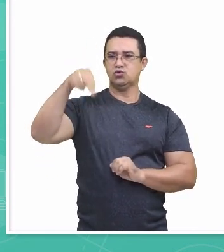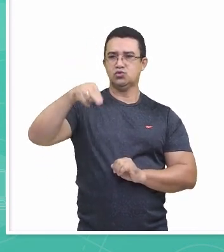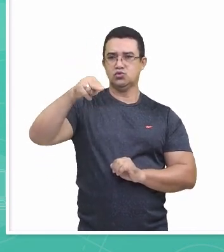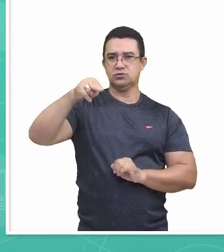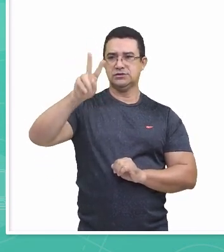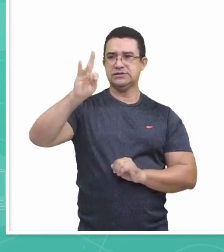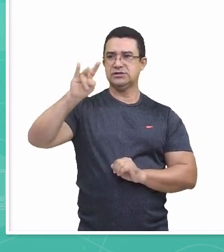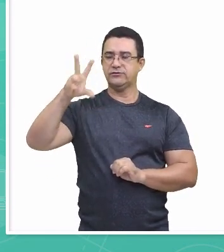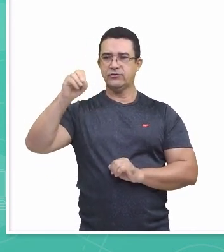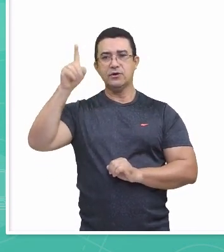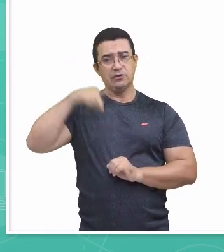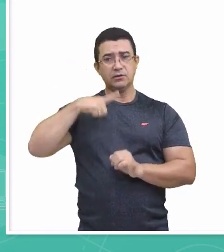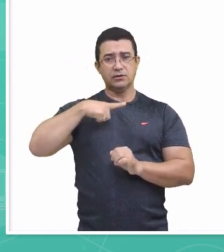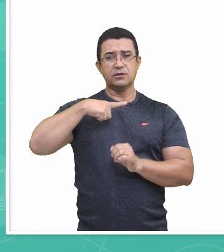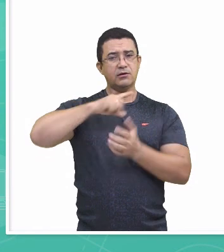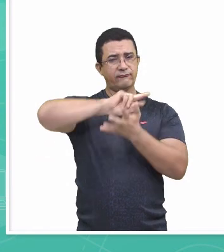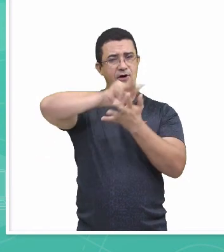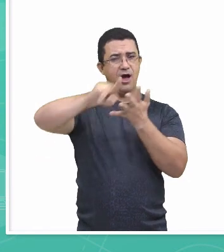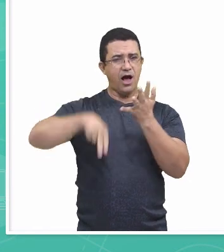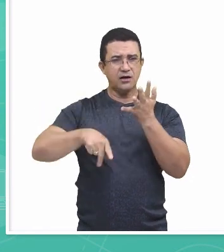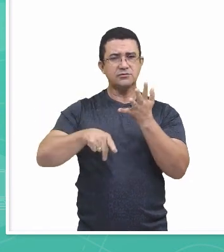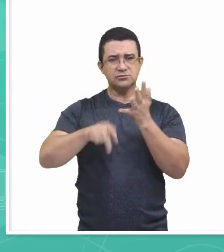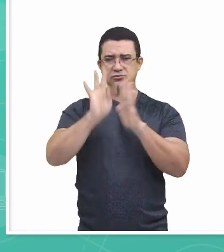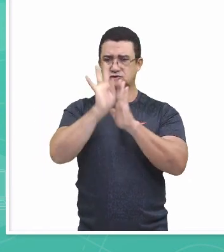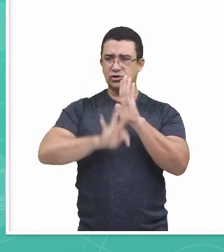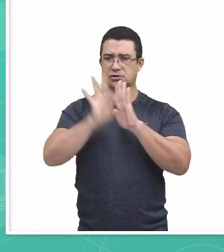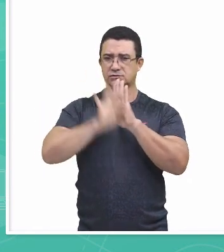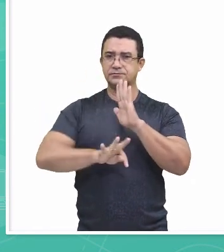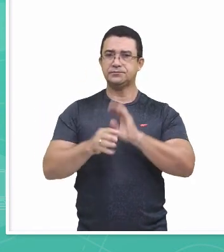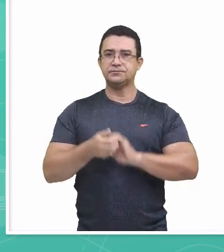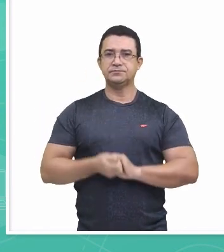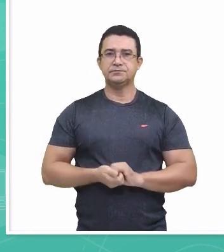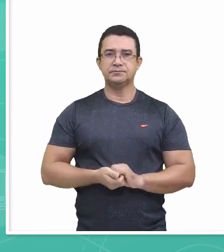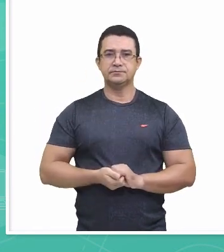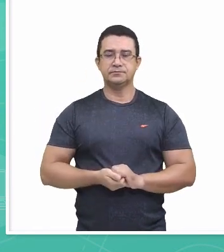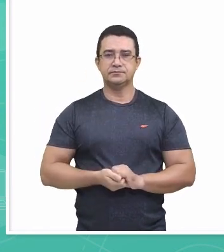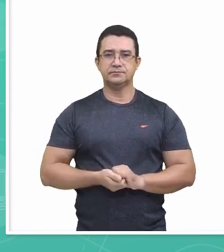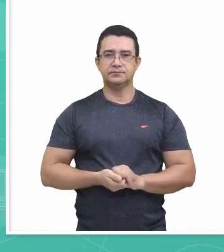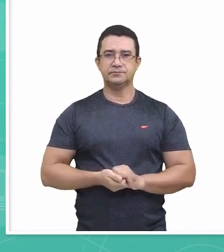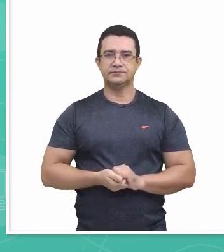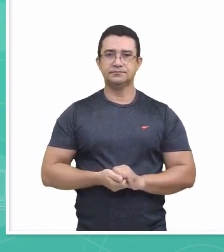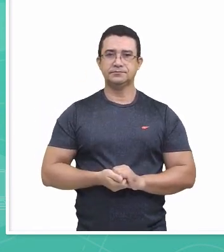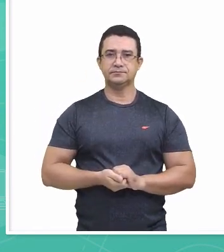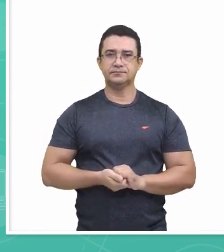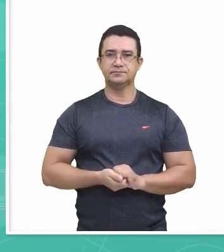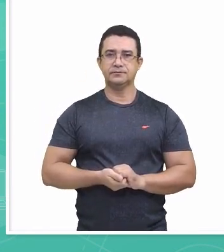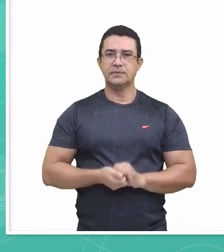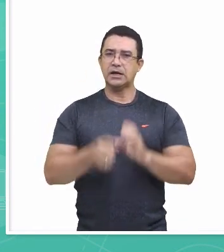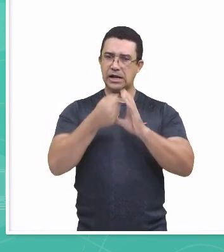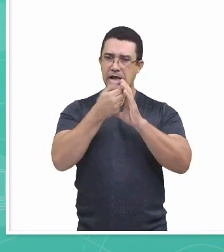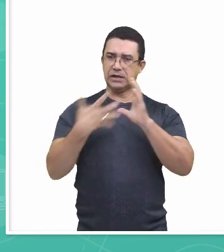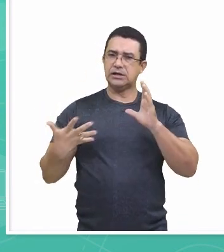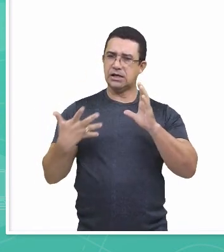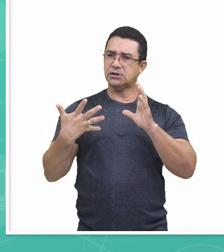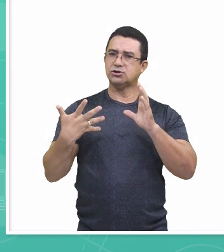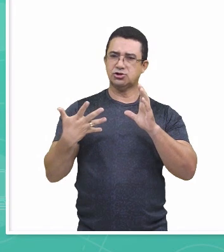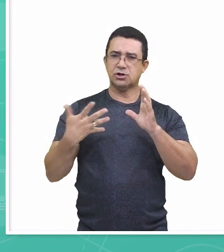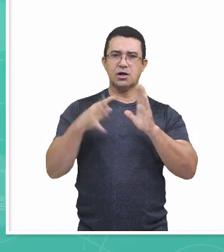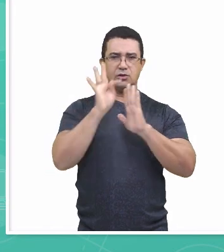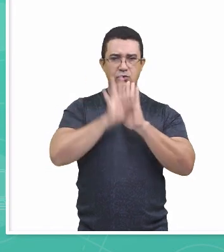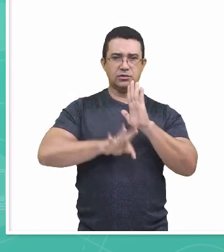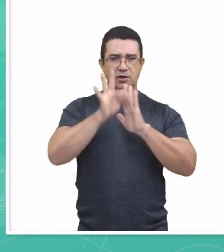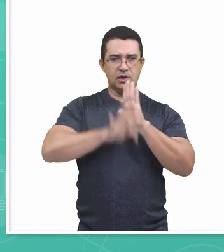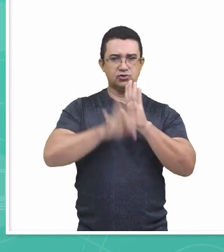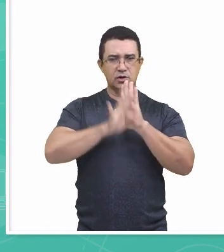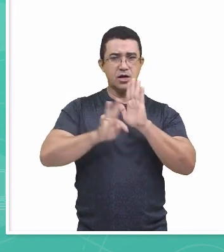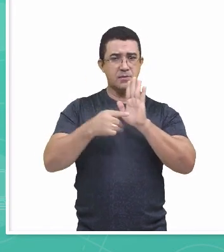gêneros textuais, como, por exemplo, olha só, alguns exemplos. Ensinar e orientar. O uso predominante